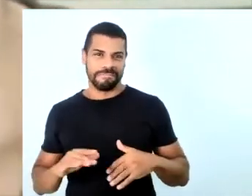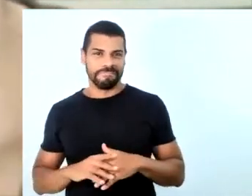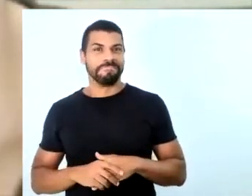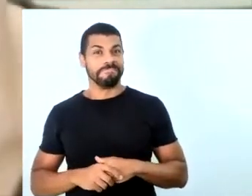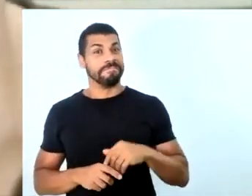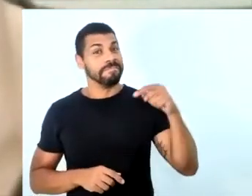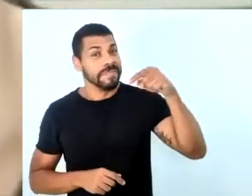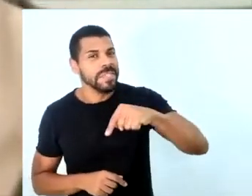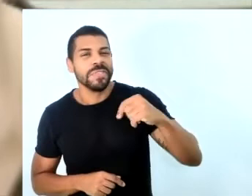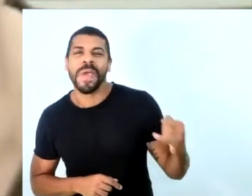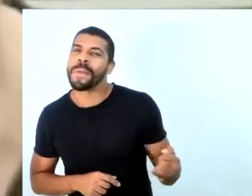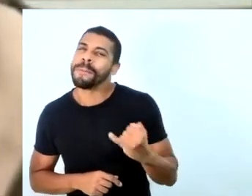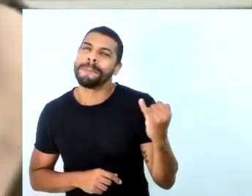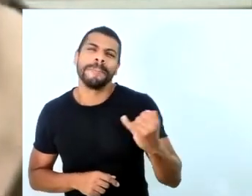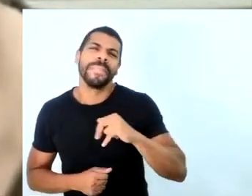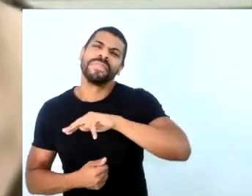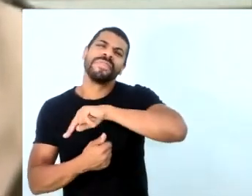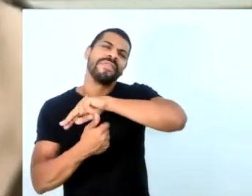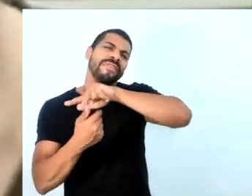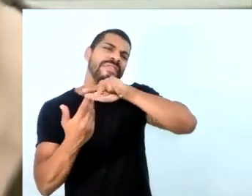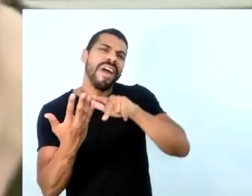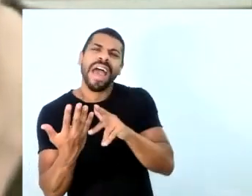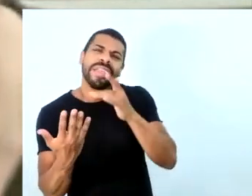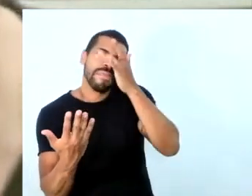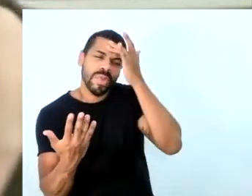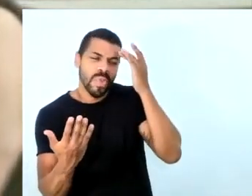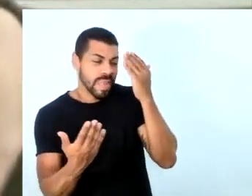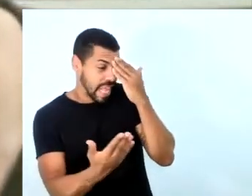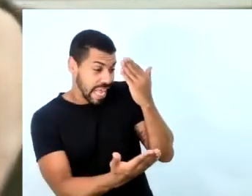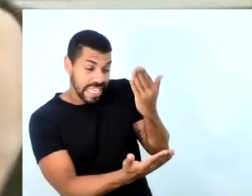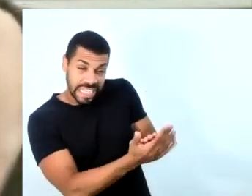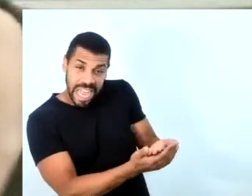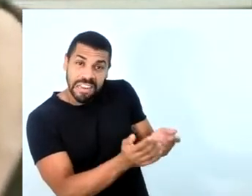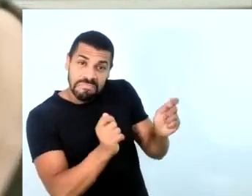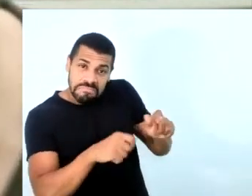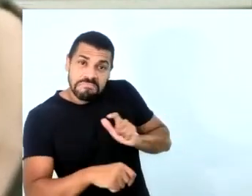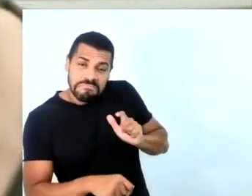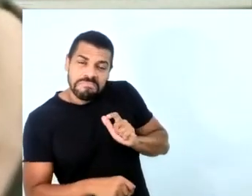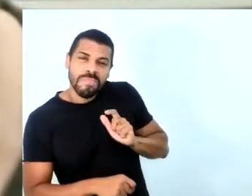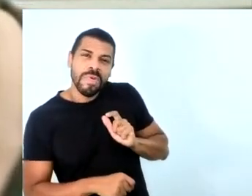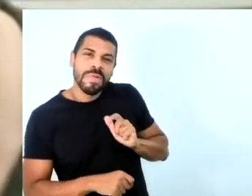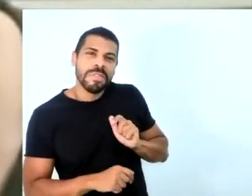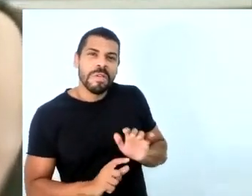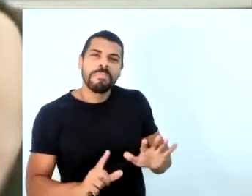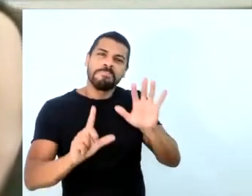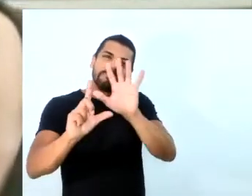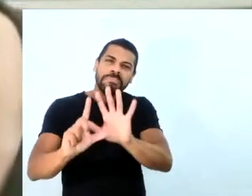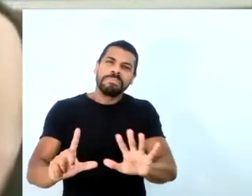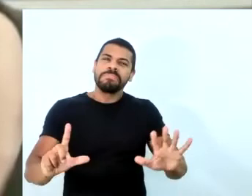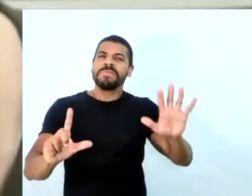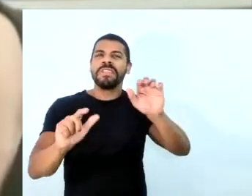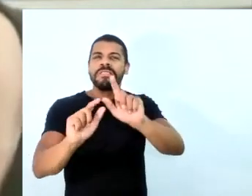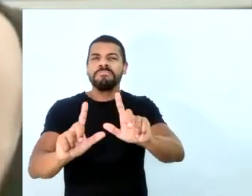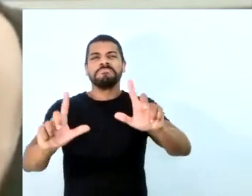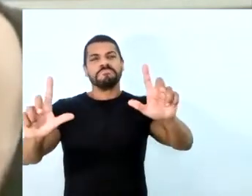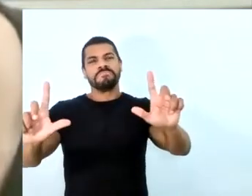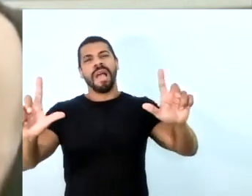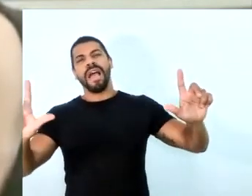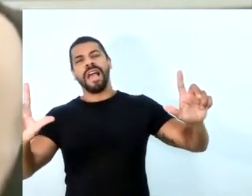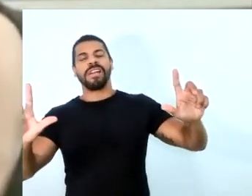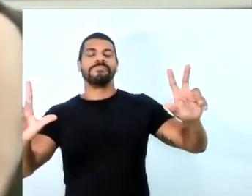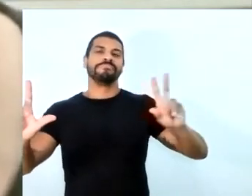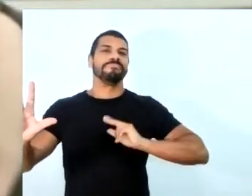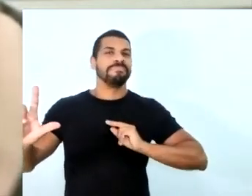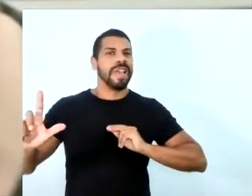escrita, e várias pessoas acreditaram nela e ela se transferiu para a tela, isso,